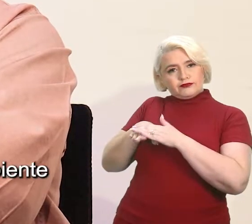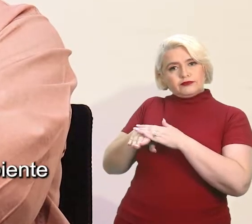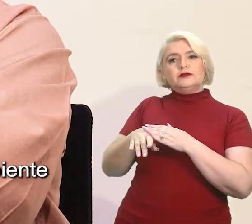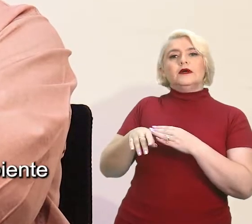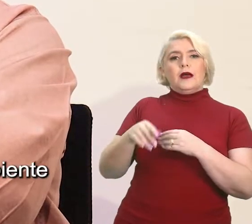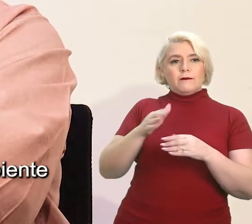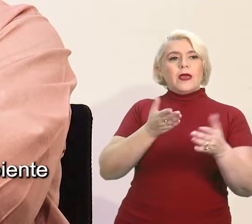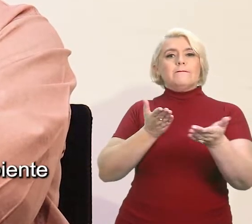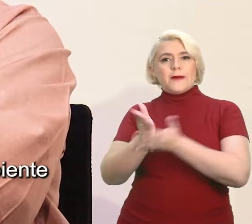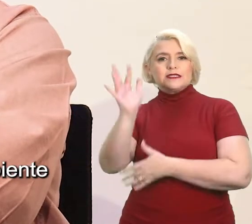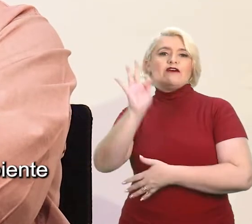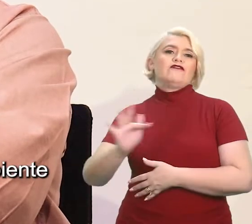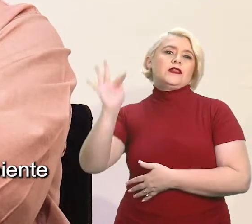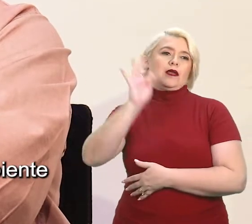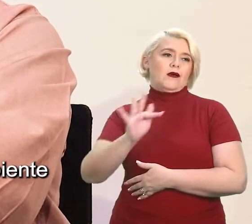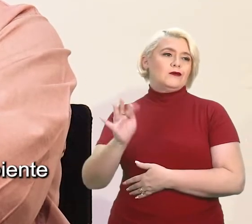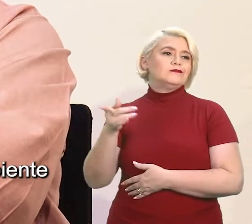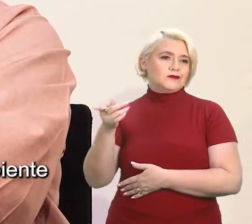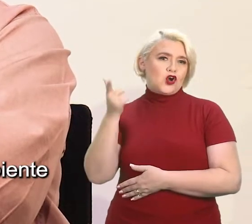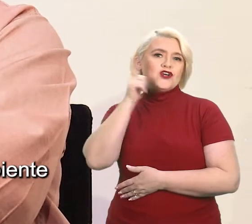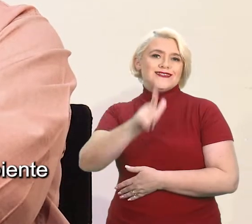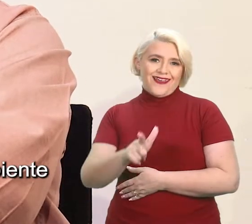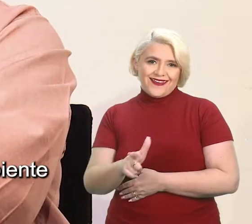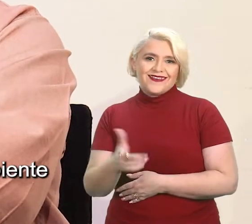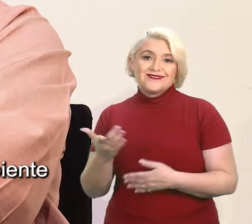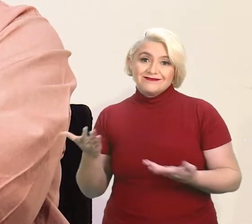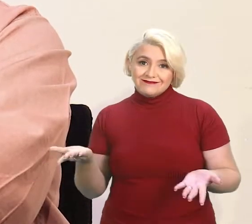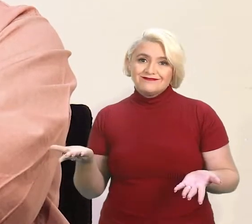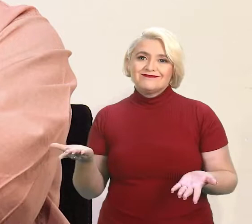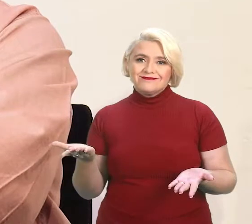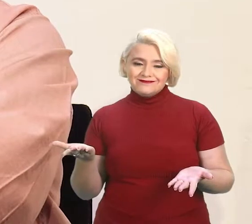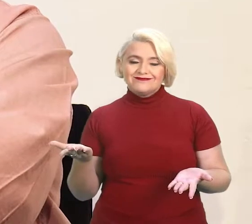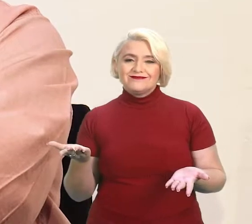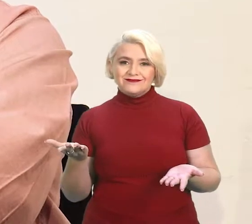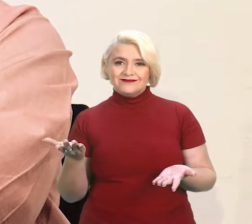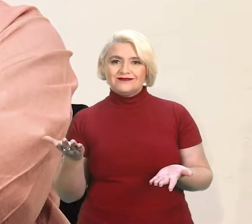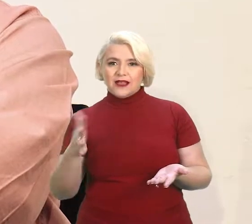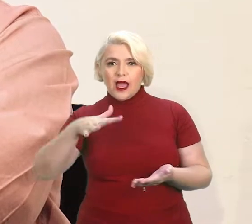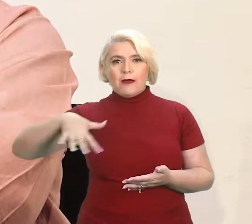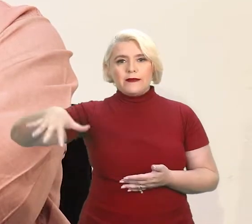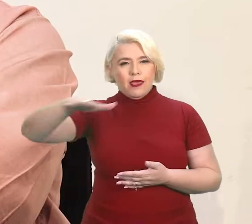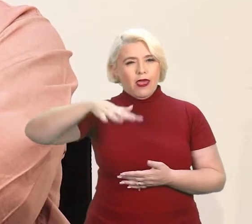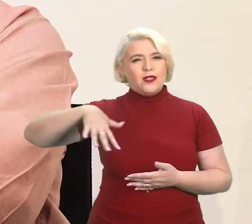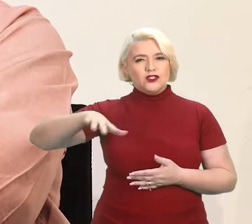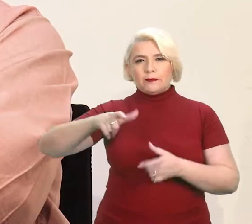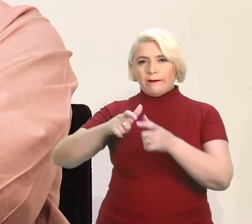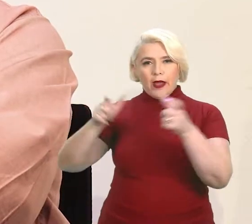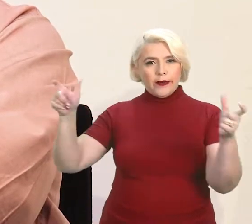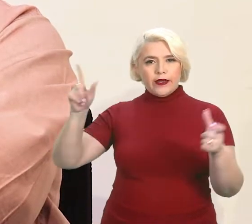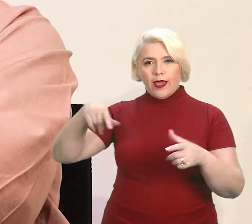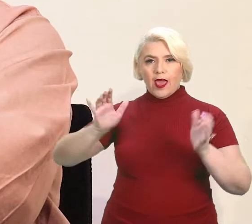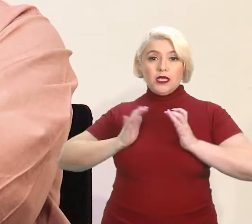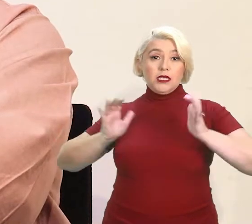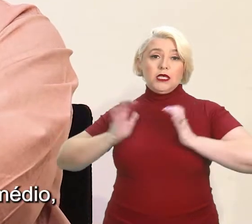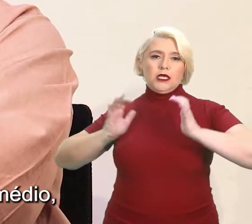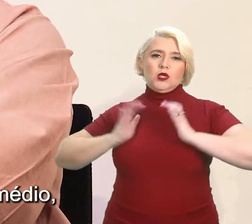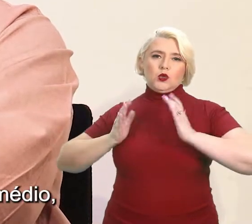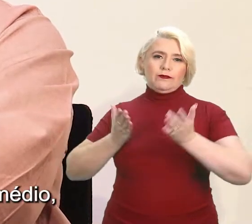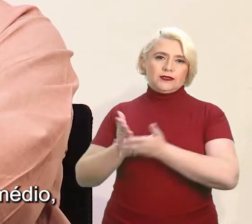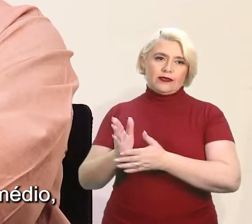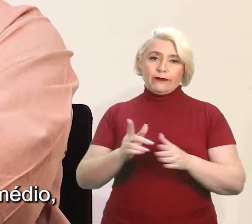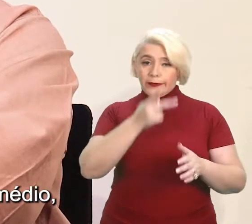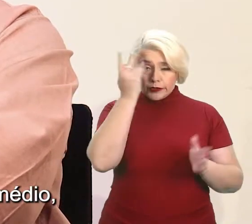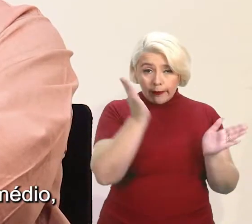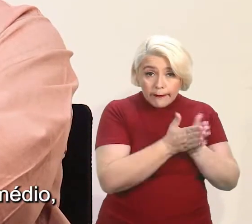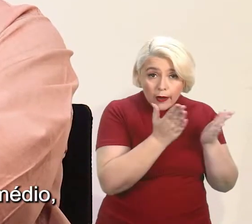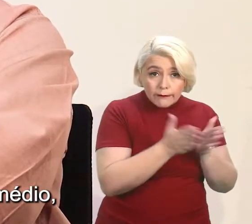filho passava na Federal e a Federal era só um ambiente para gente que tinha mais condições. Os pobres muitas